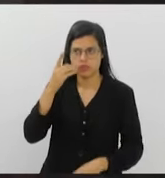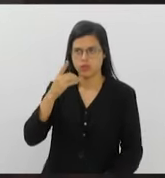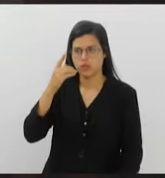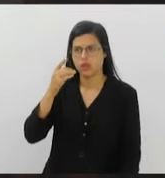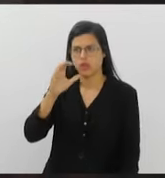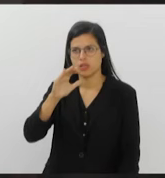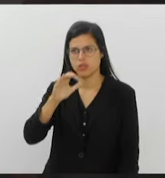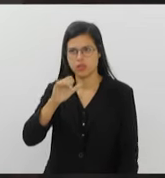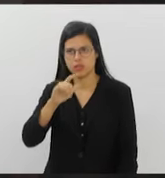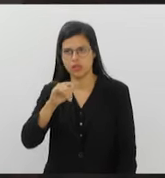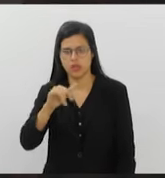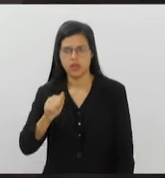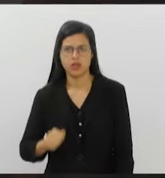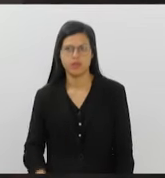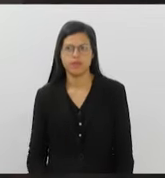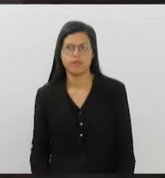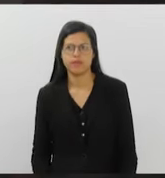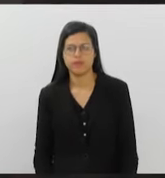Jordão.